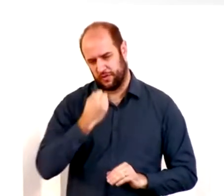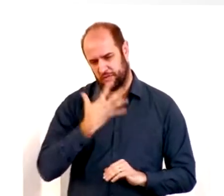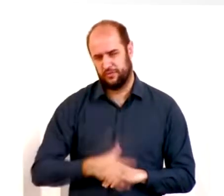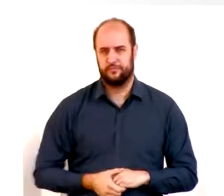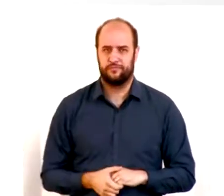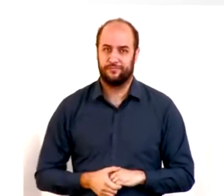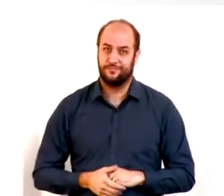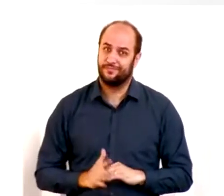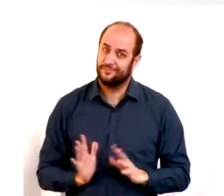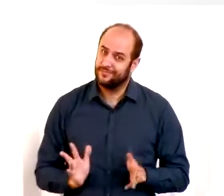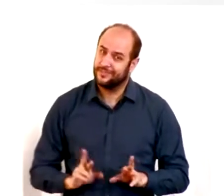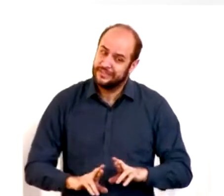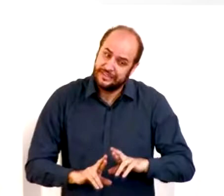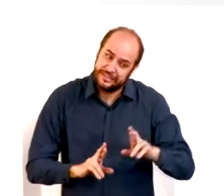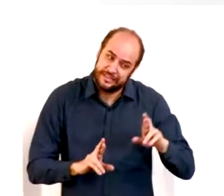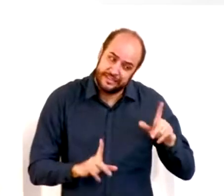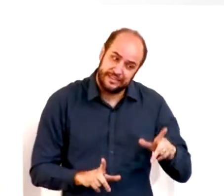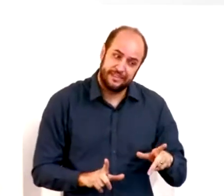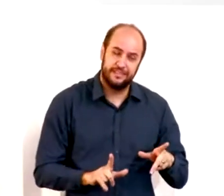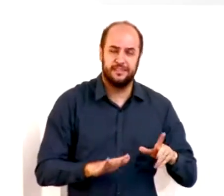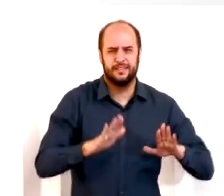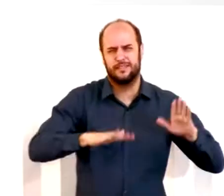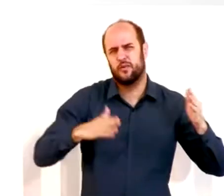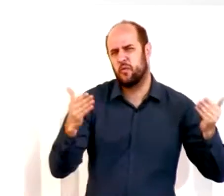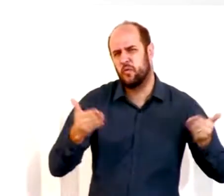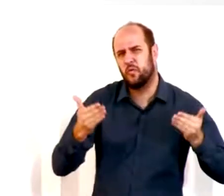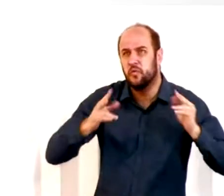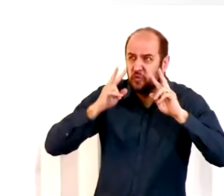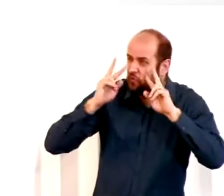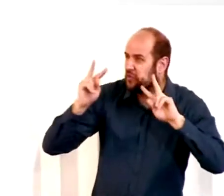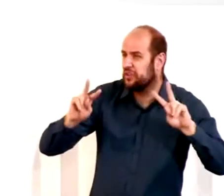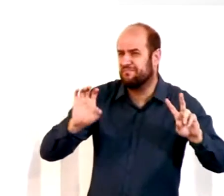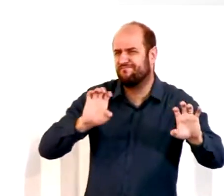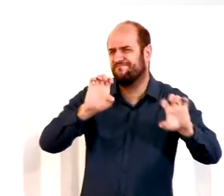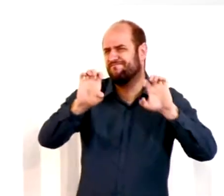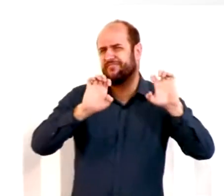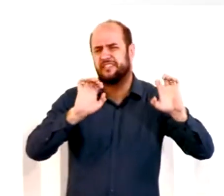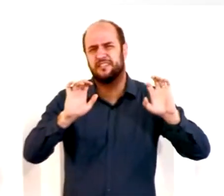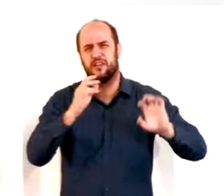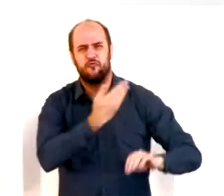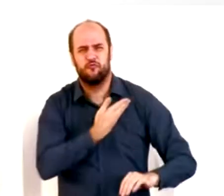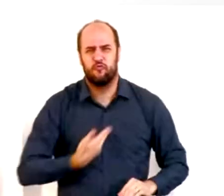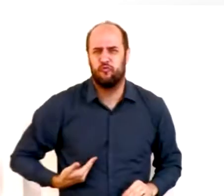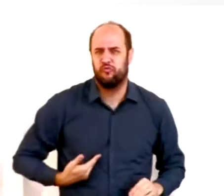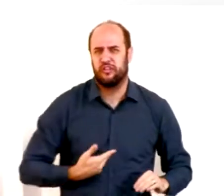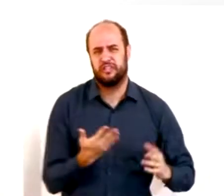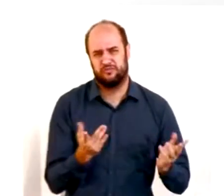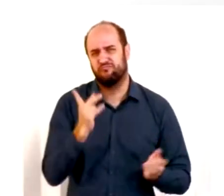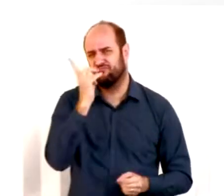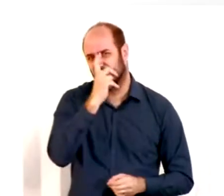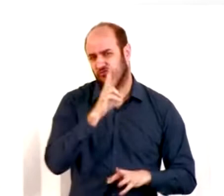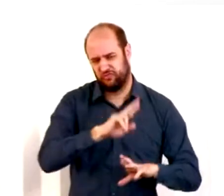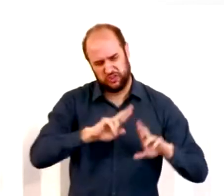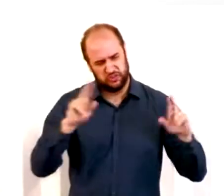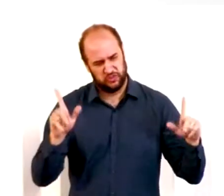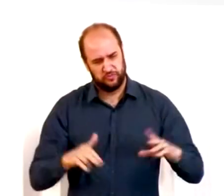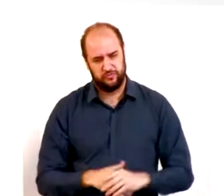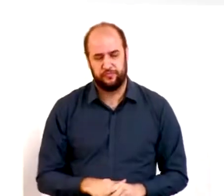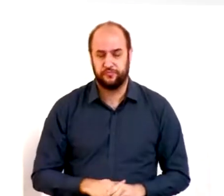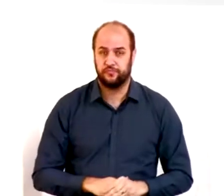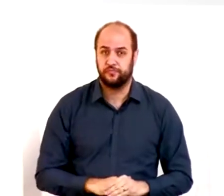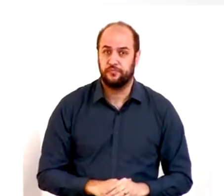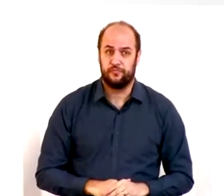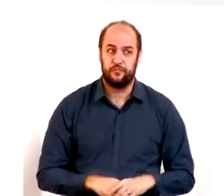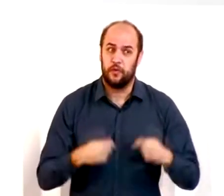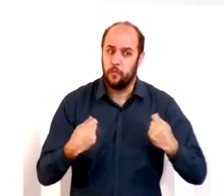pouco diferente, né, da ideia de governos dos dias atuais. Mas ele precisa ter o testemunho da sua família, a sua família